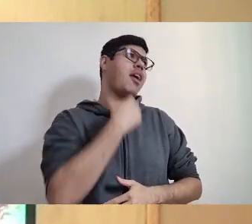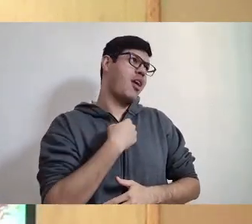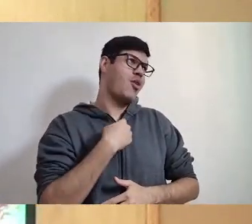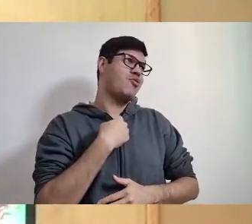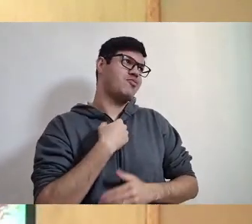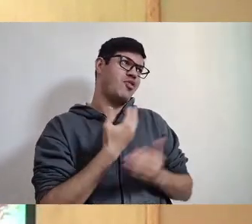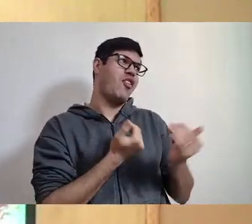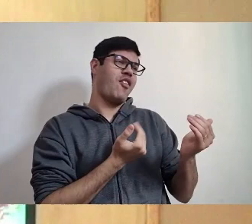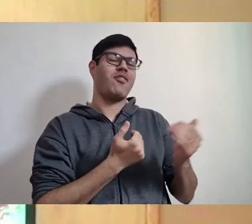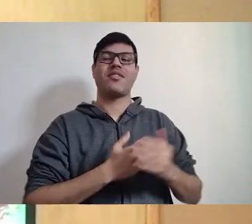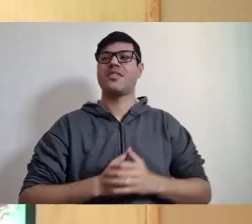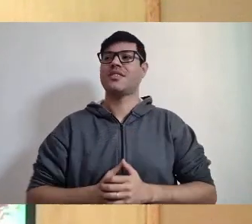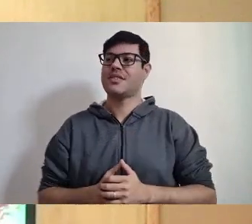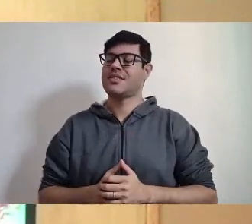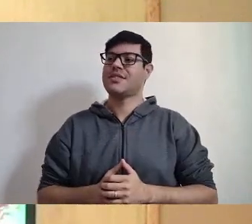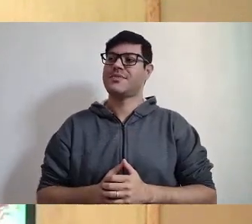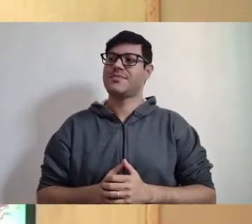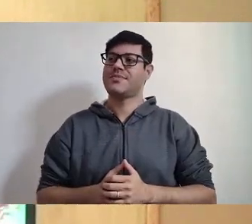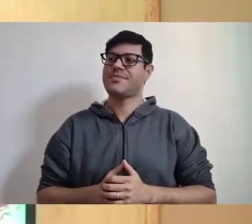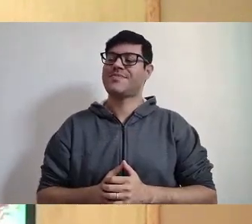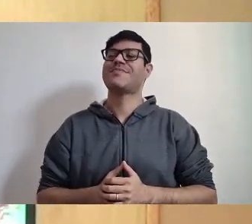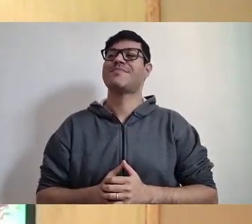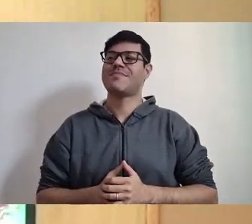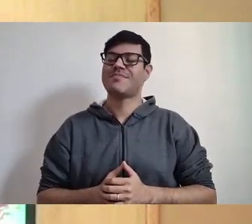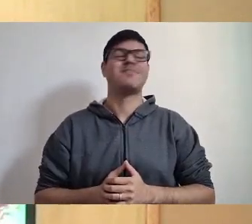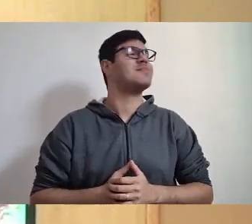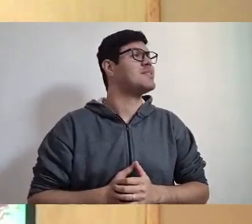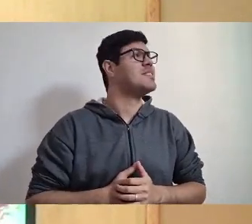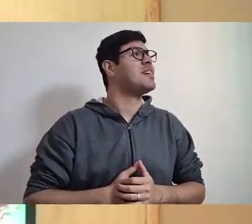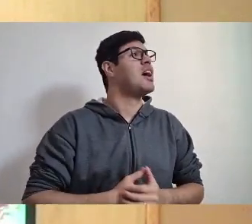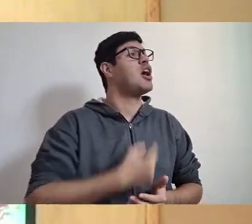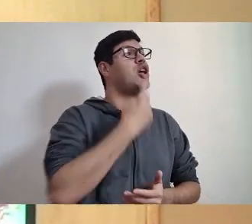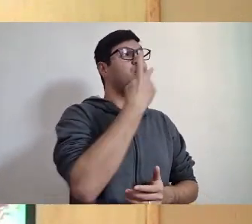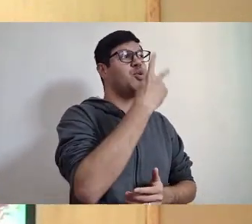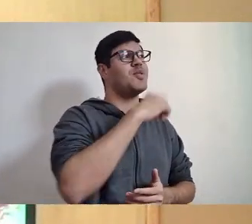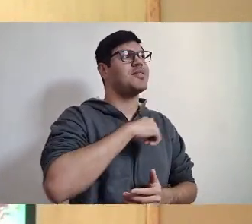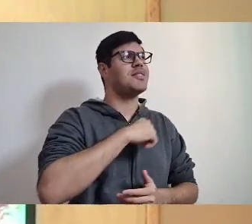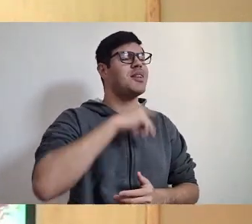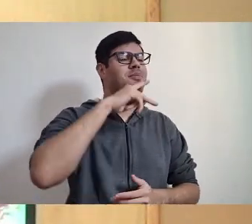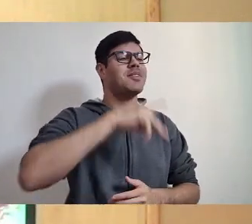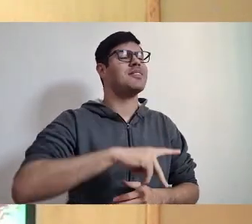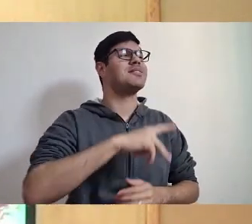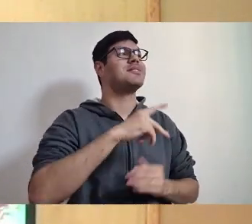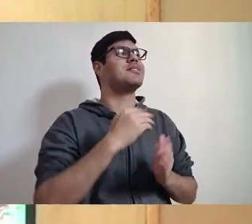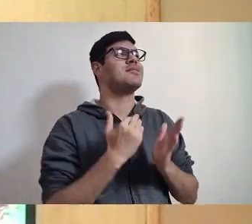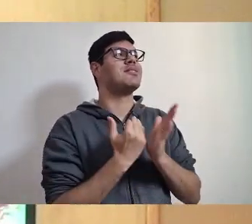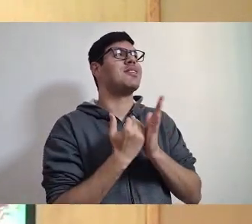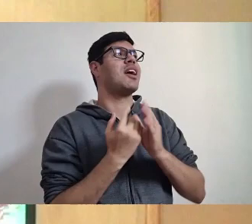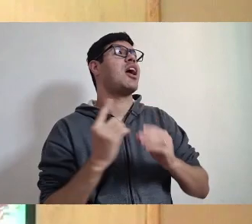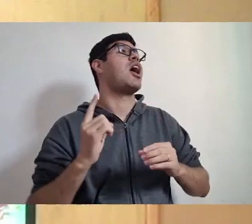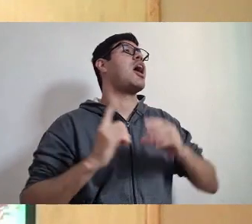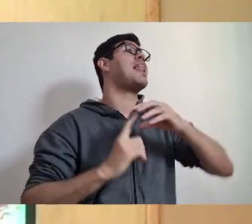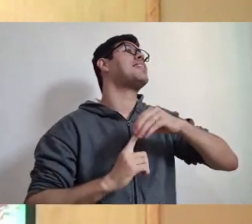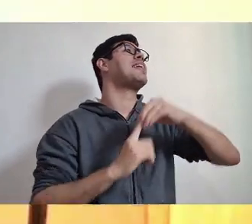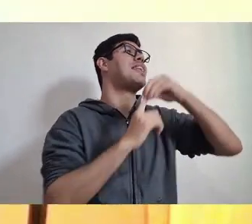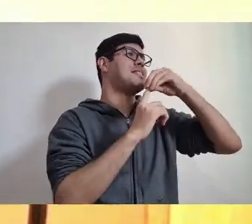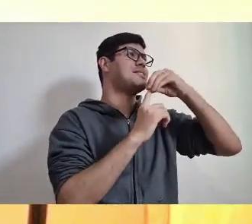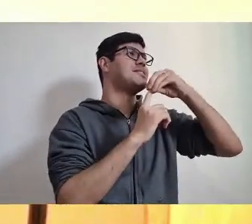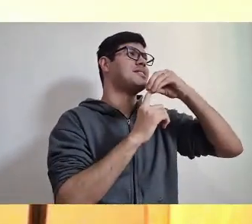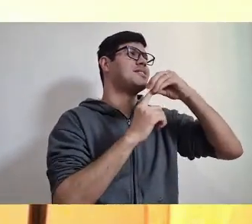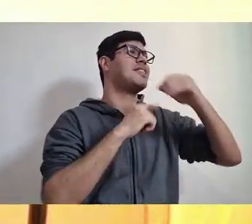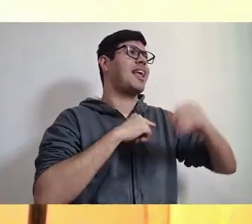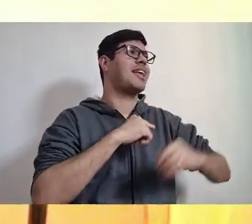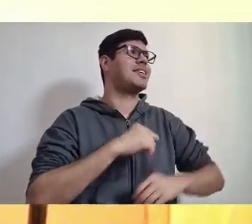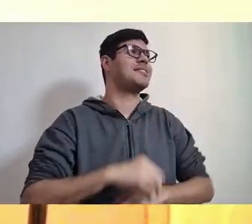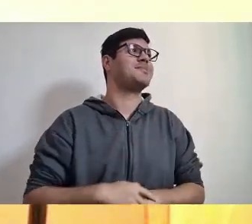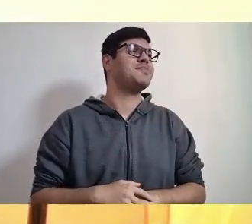Só a segunda... É fácil, são duas, né? Só que assumiram a presidência. A Magda foi Magda, antes e agora você. Isso mesmo. Fala pra mim, você é nascido